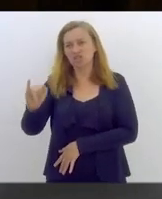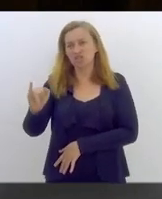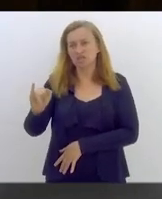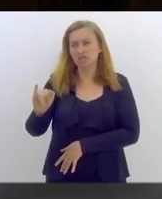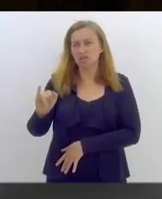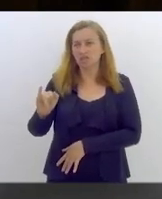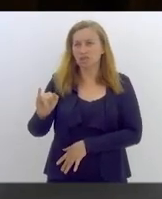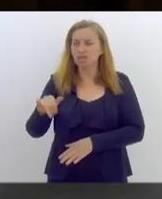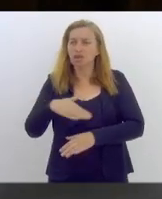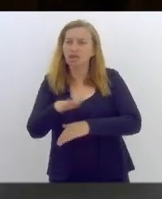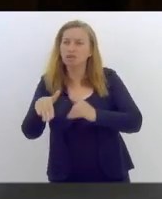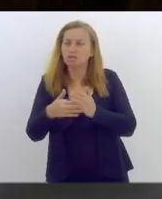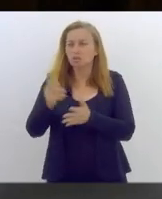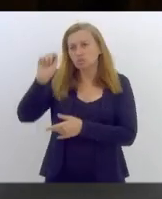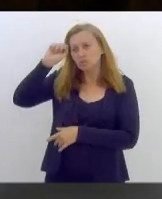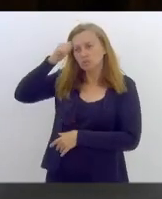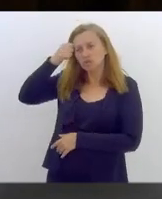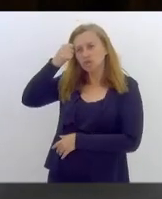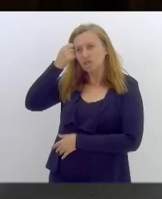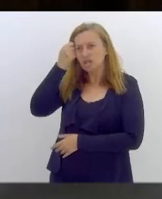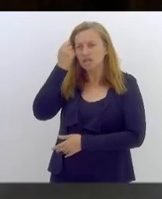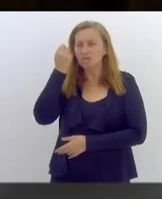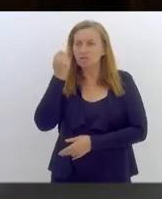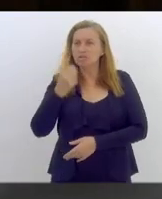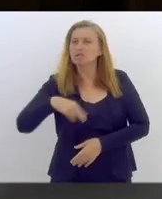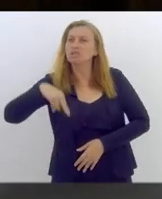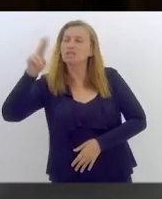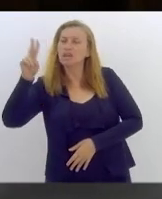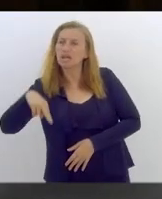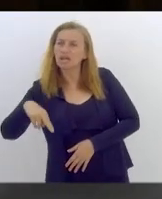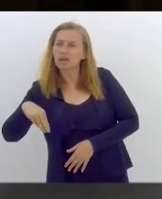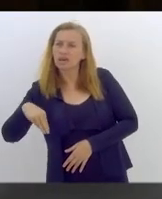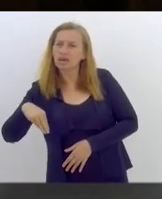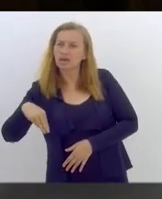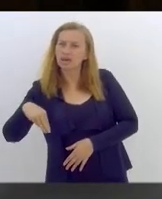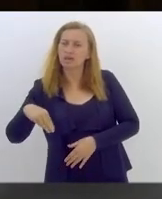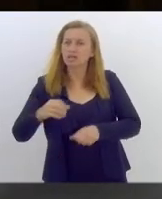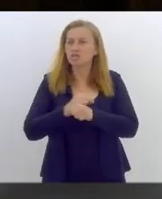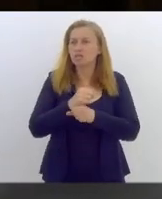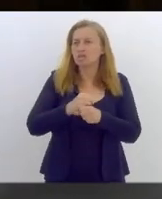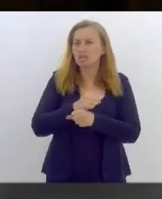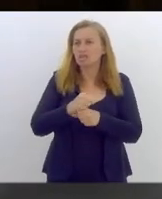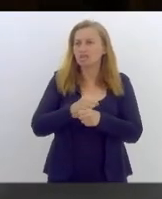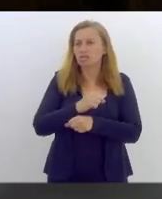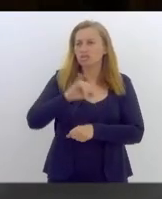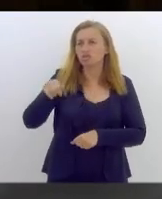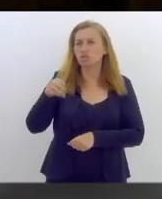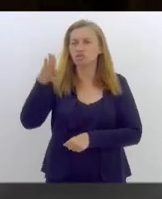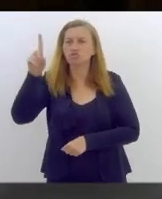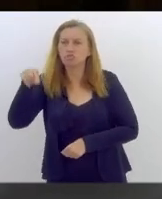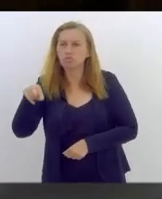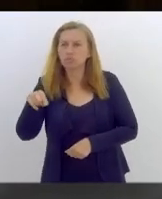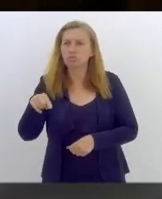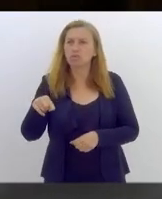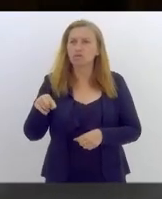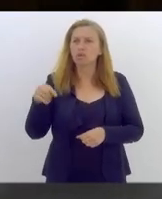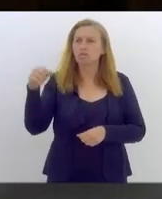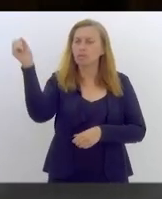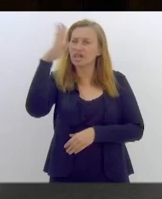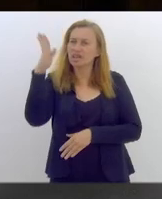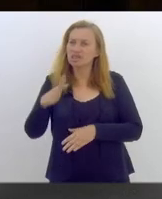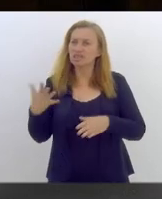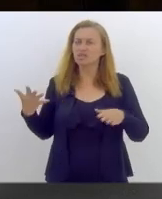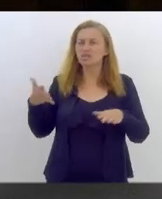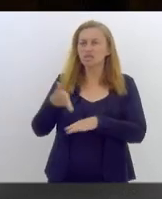os caboclos de julho, quem foi de aço nos anos de chumbo. Vamos cantar. Brasil,